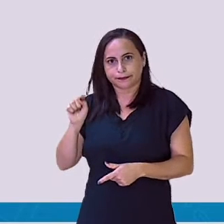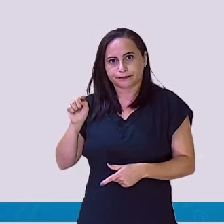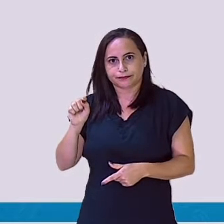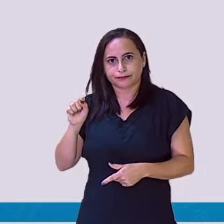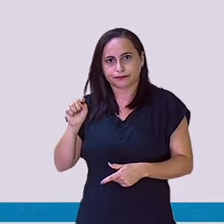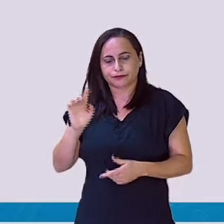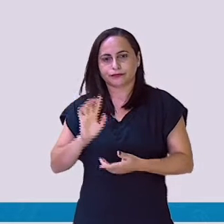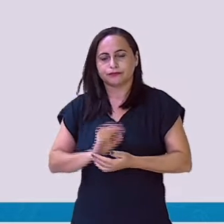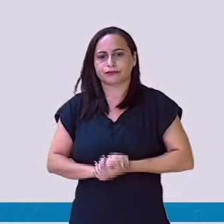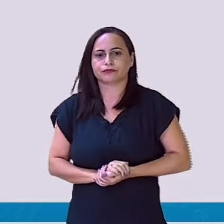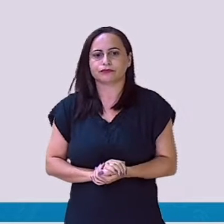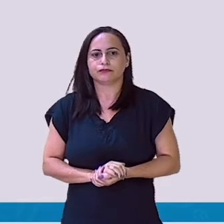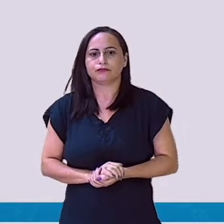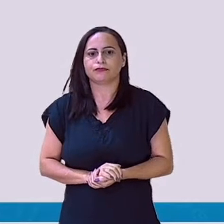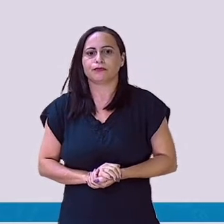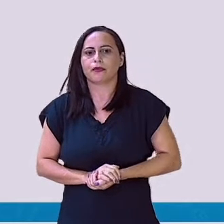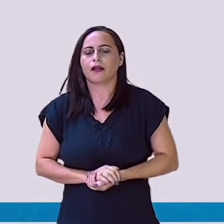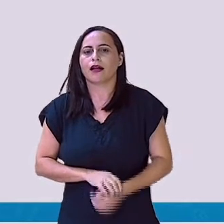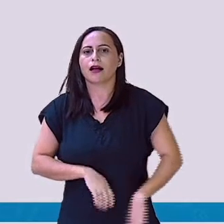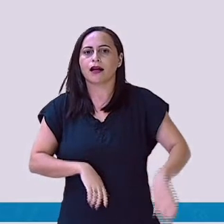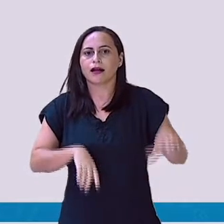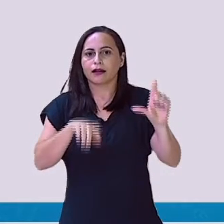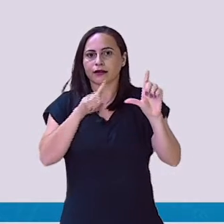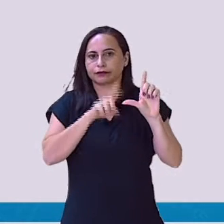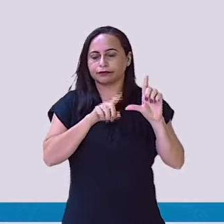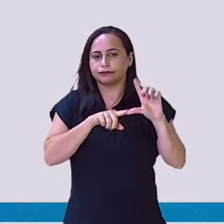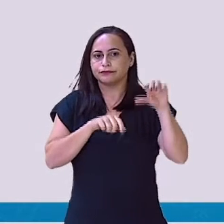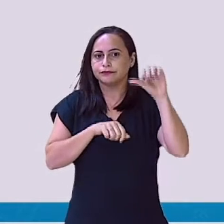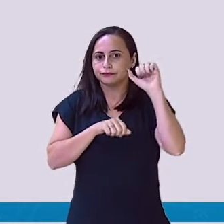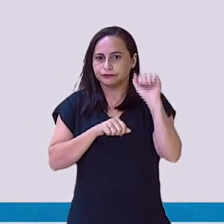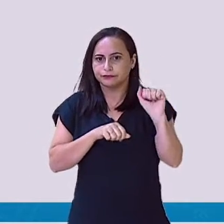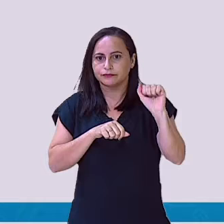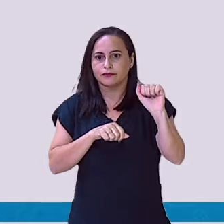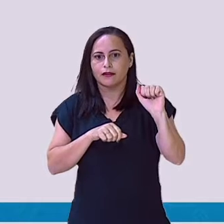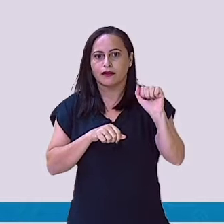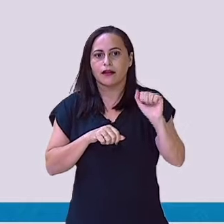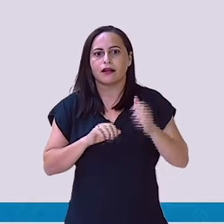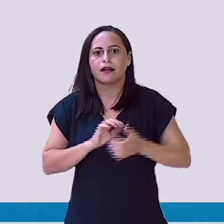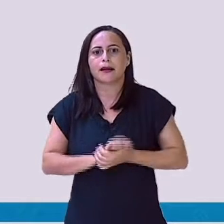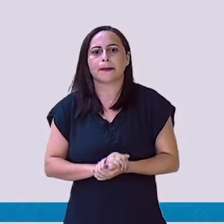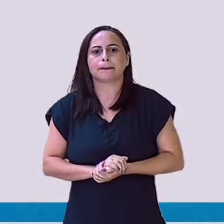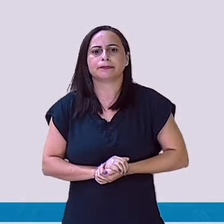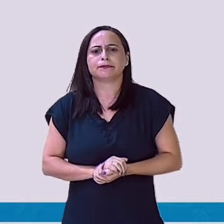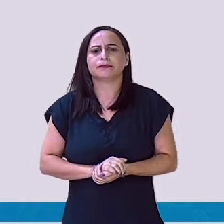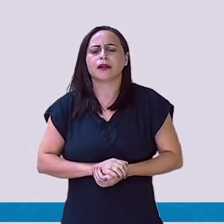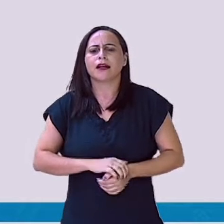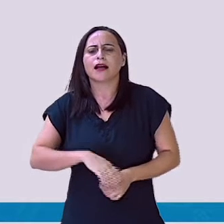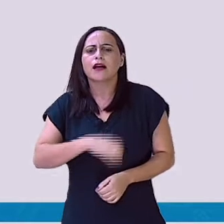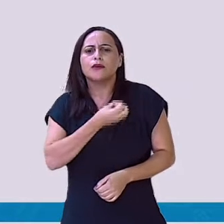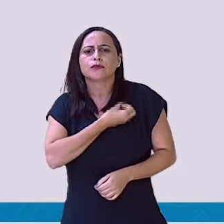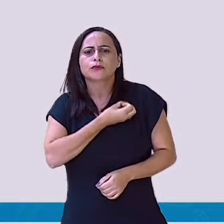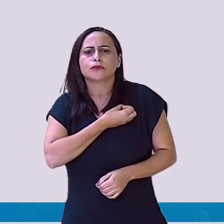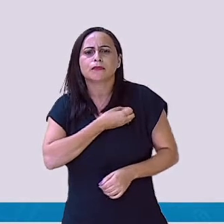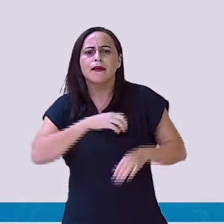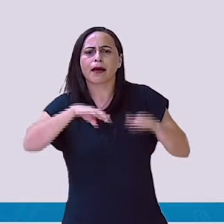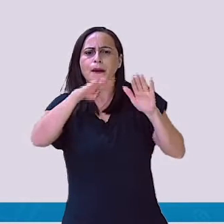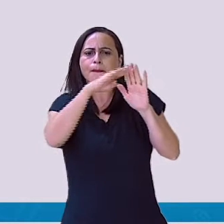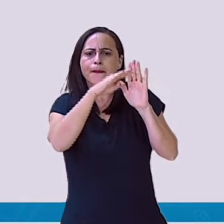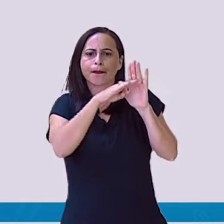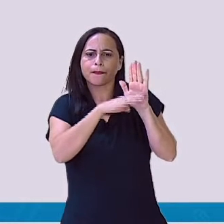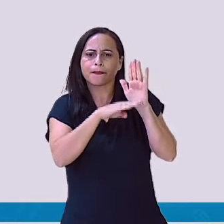pontuações. Letra A, para enumeração de questões envolvendo a liberdade. Letra